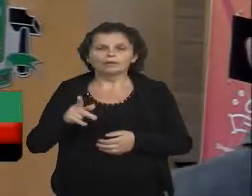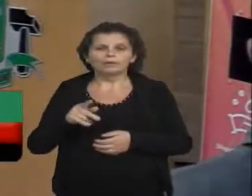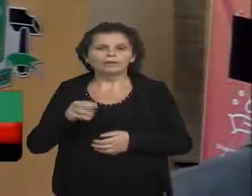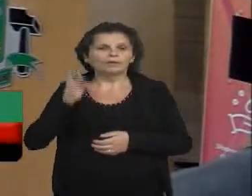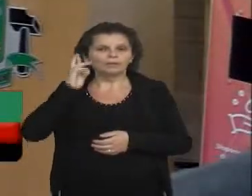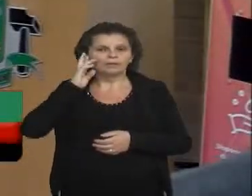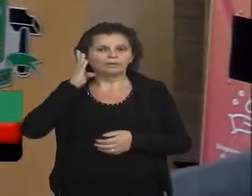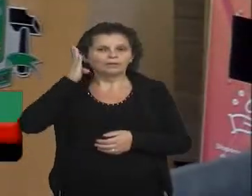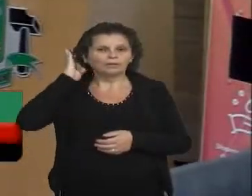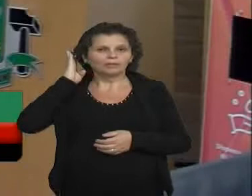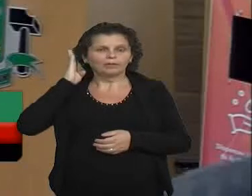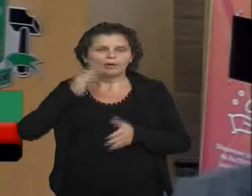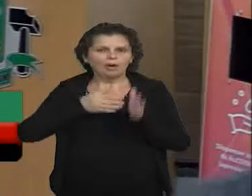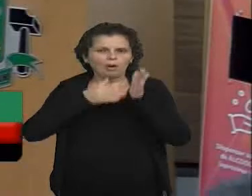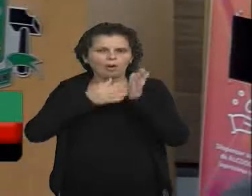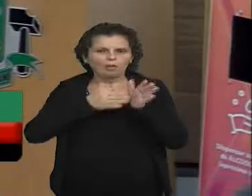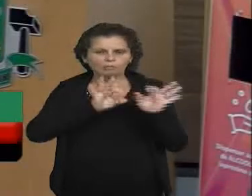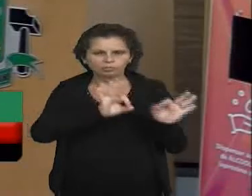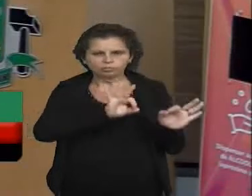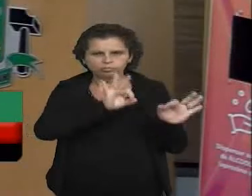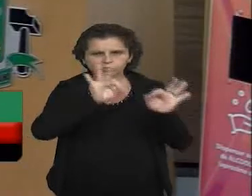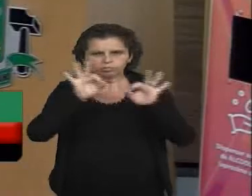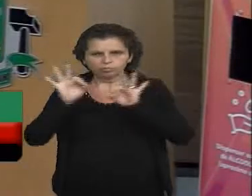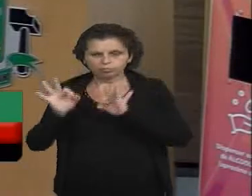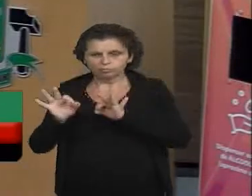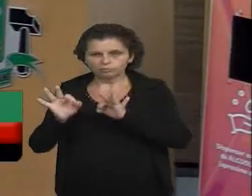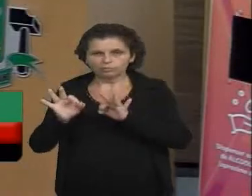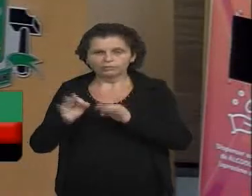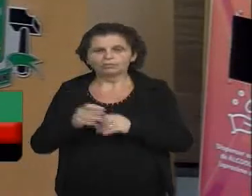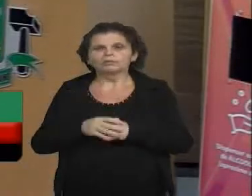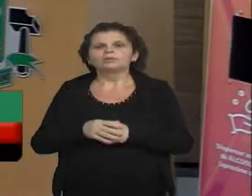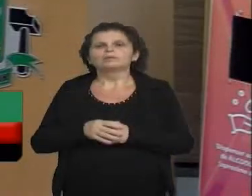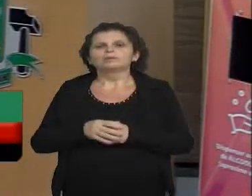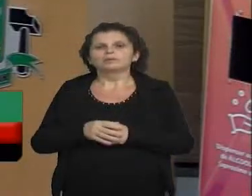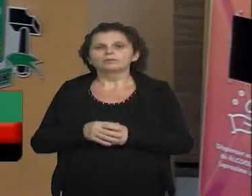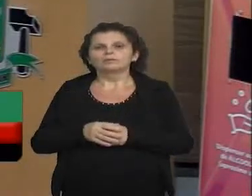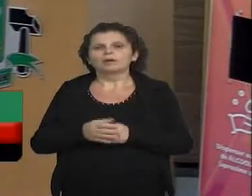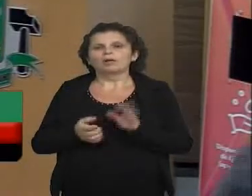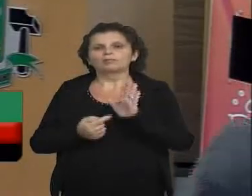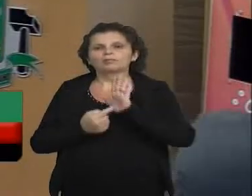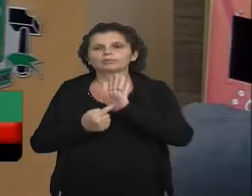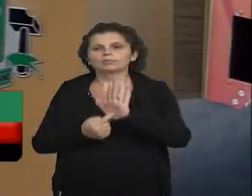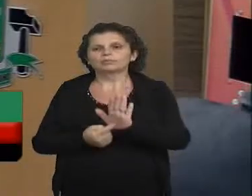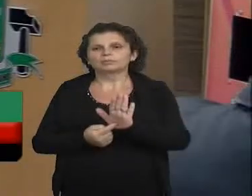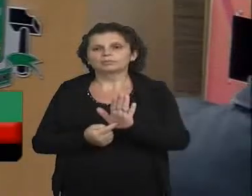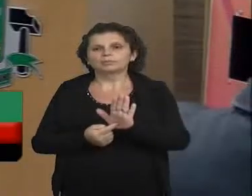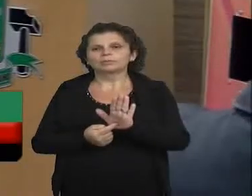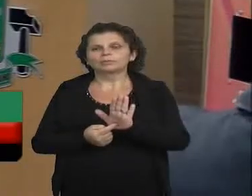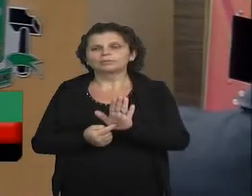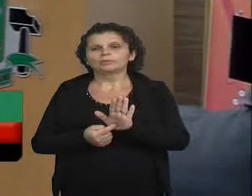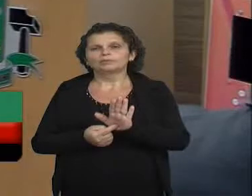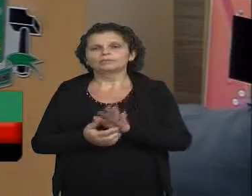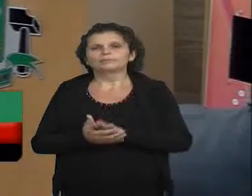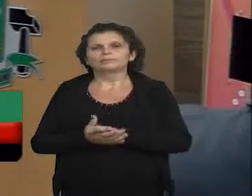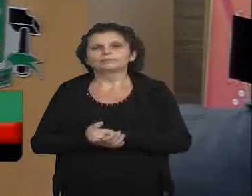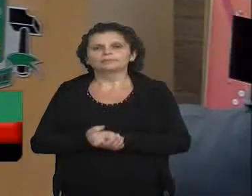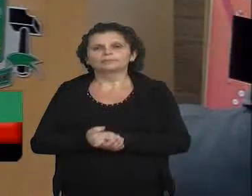Ribamar, acompanhou também a discussão desses projetos que foram apresentados pela mesa